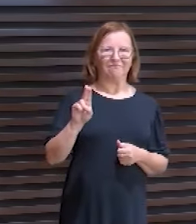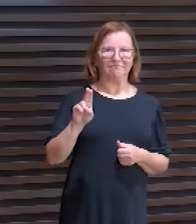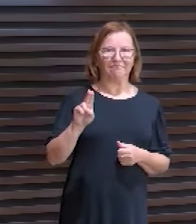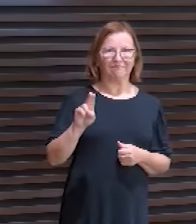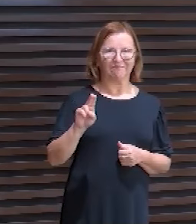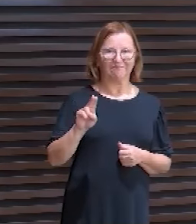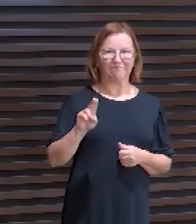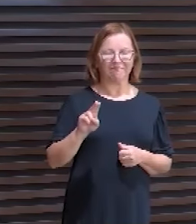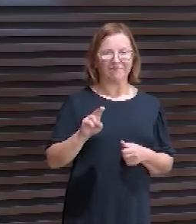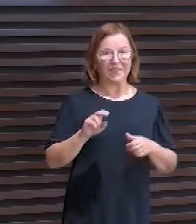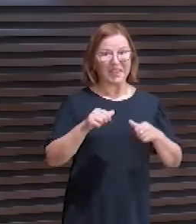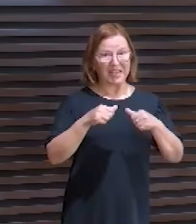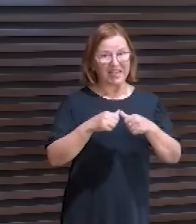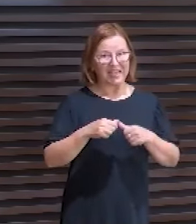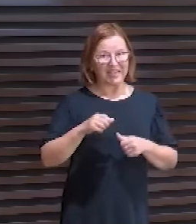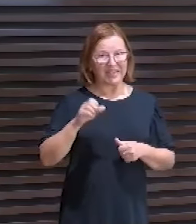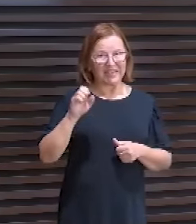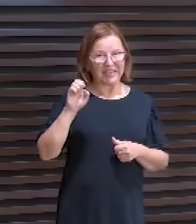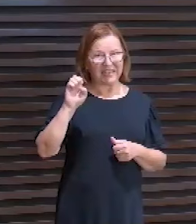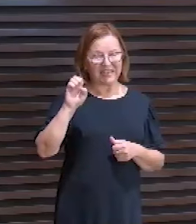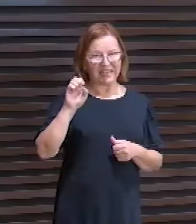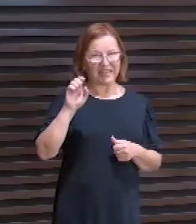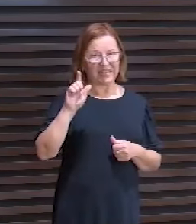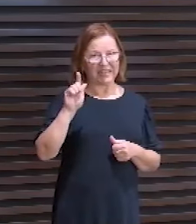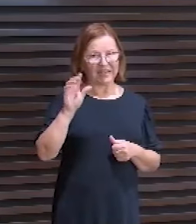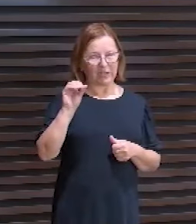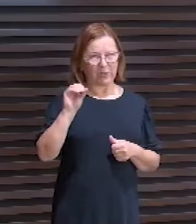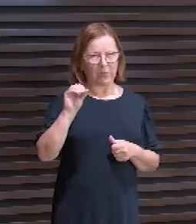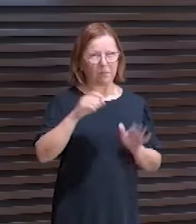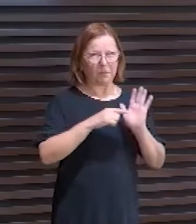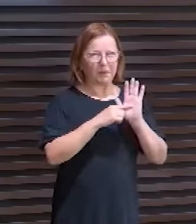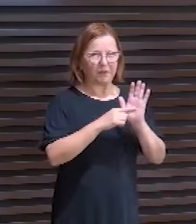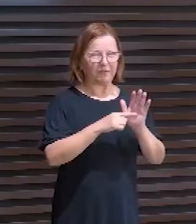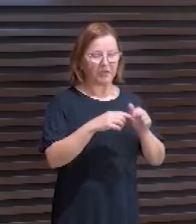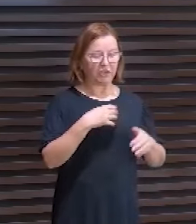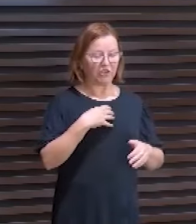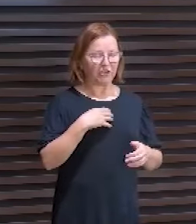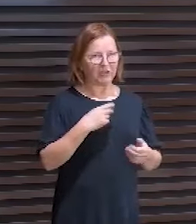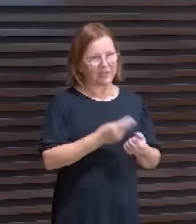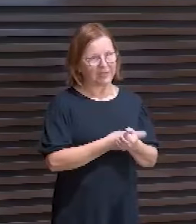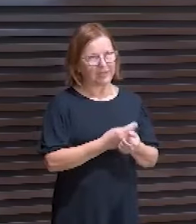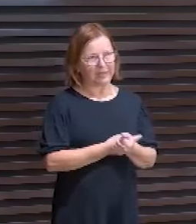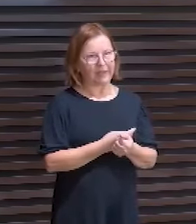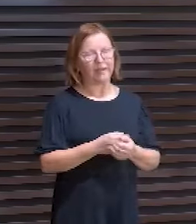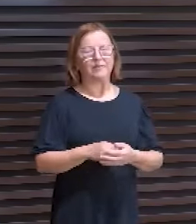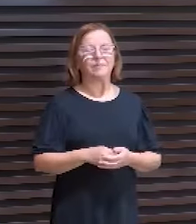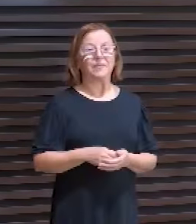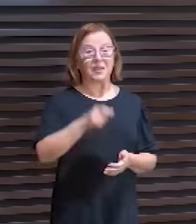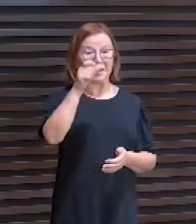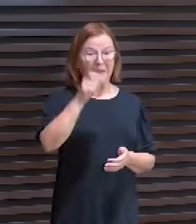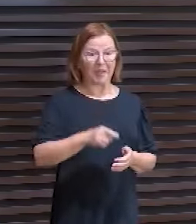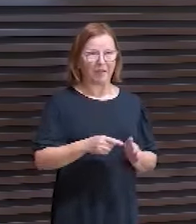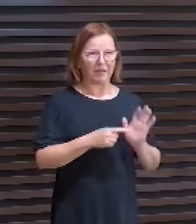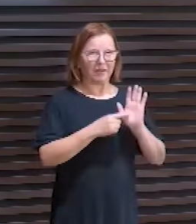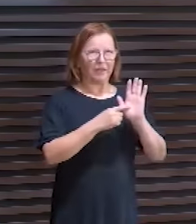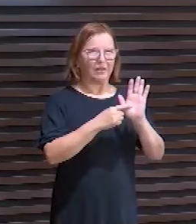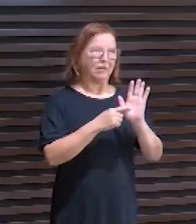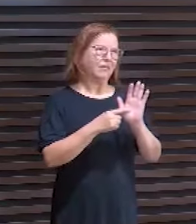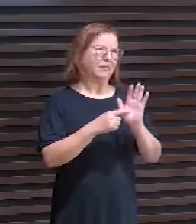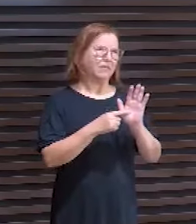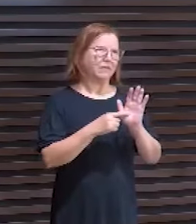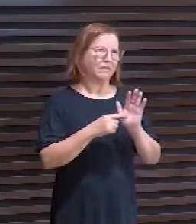ego manifestado de forma errada é aquele que se mostra em primeiro lugar em todas as nossas